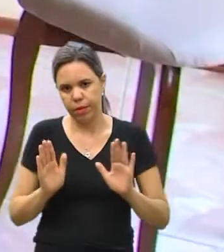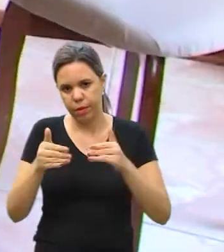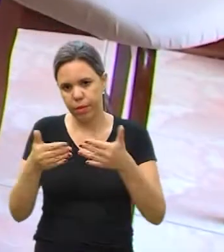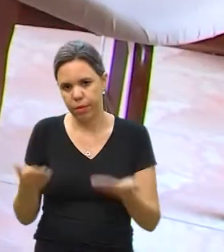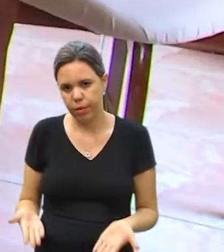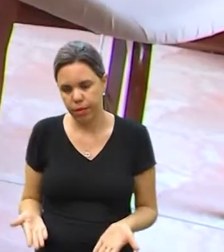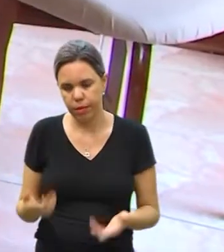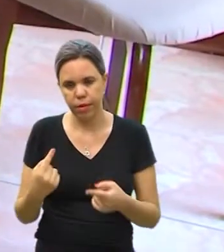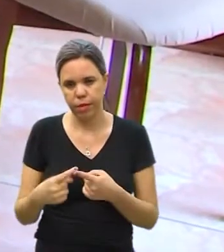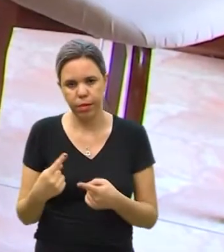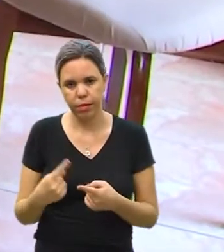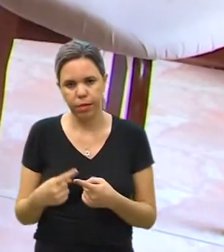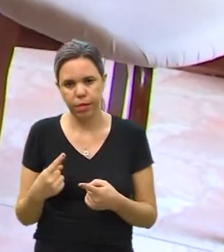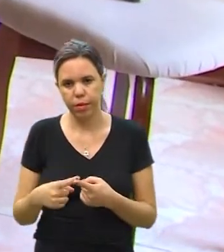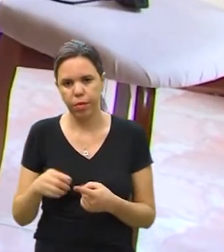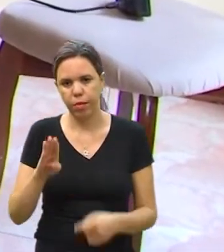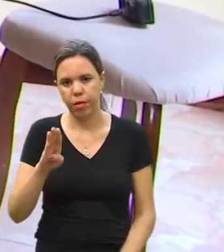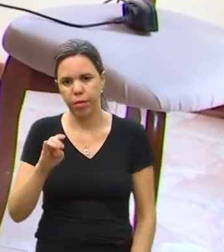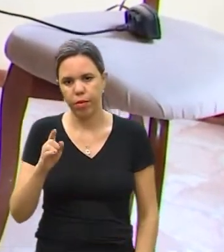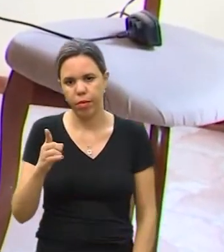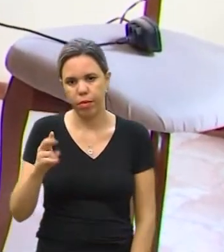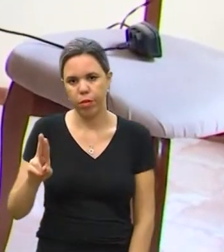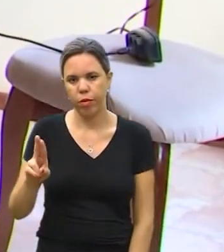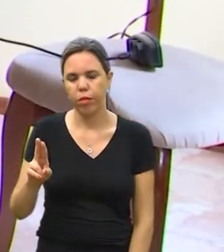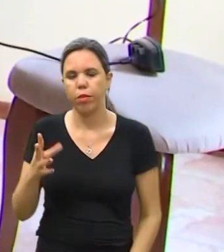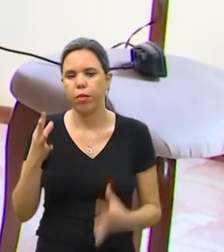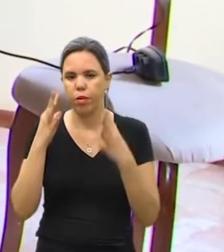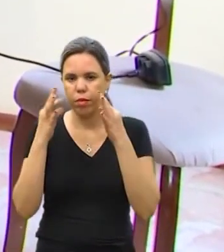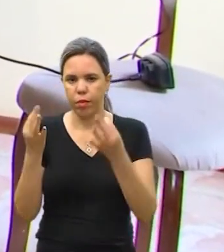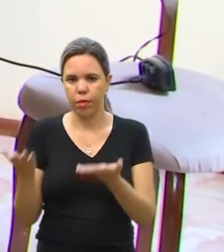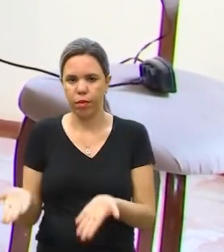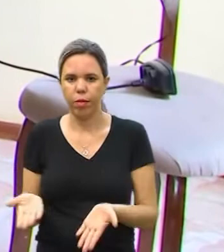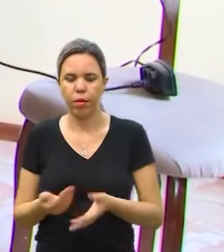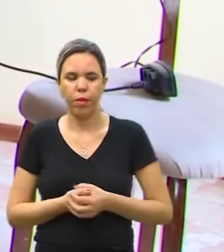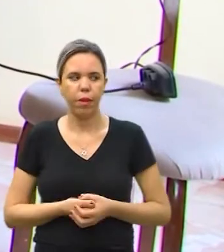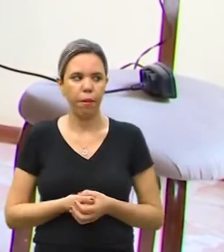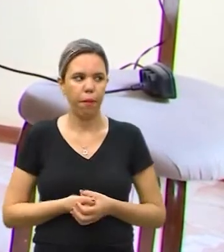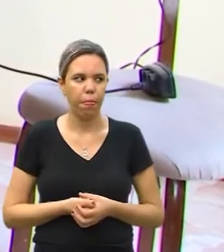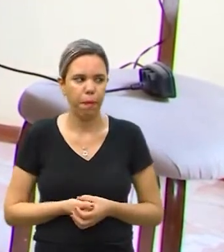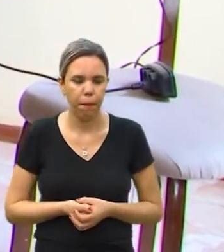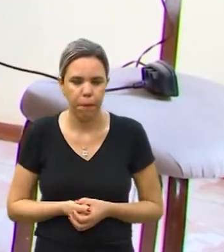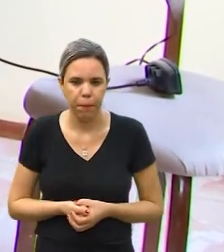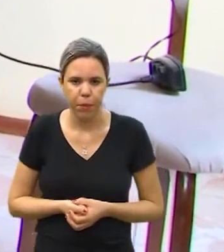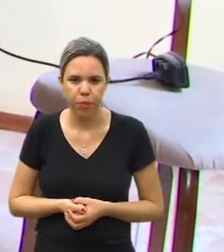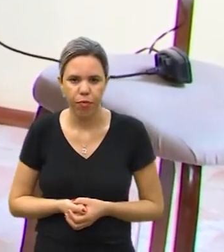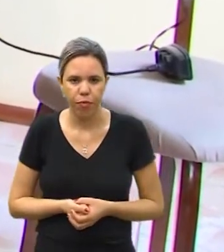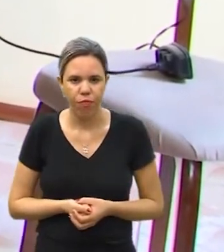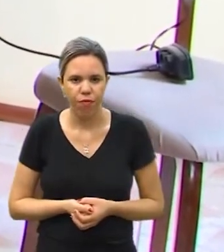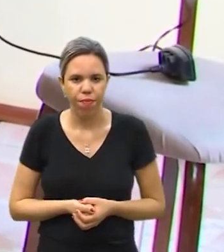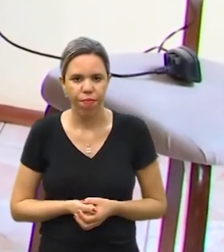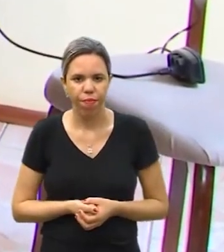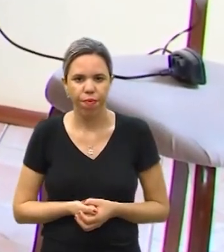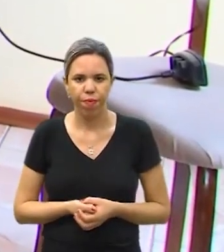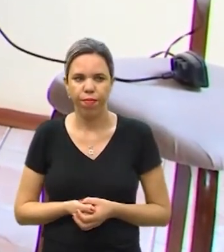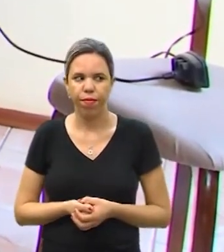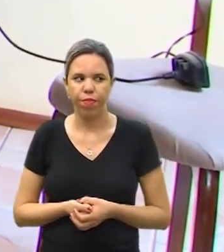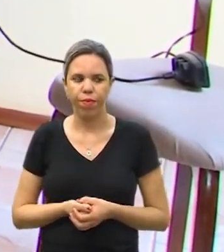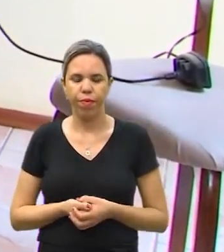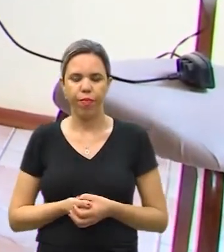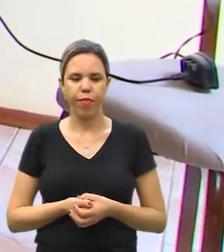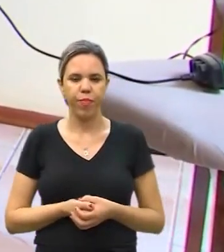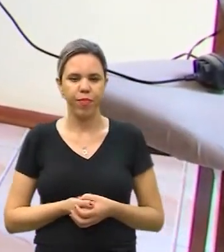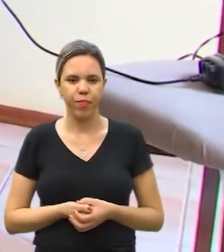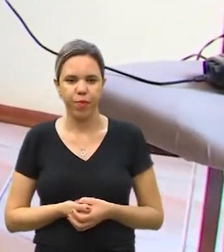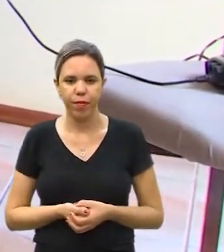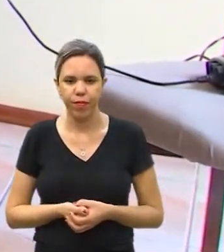foco. Isso porque o Bidu também quer atenção. Daqui. Vem. Vai.